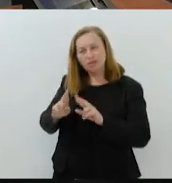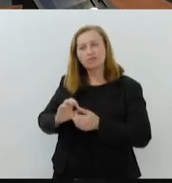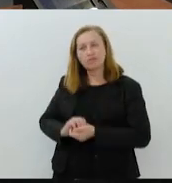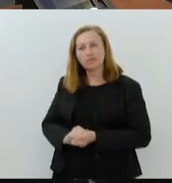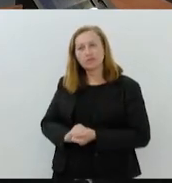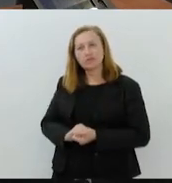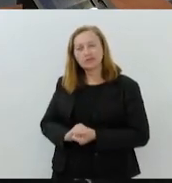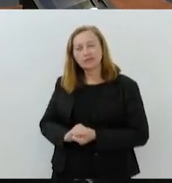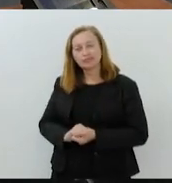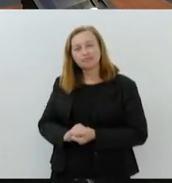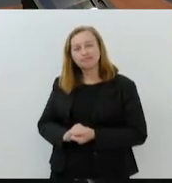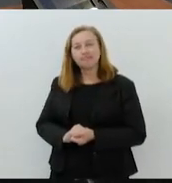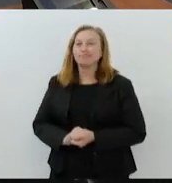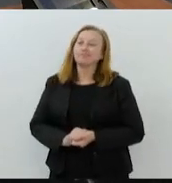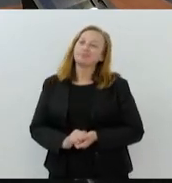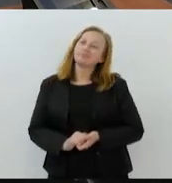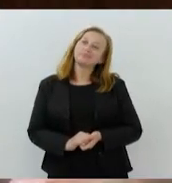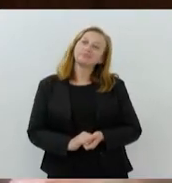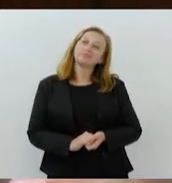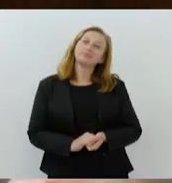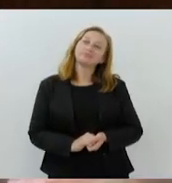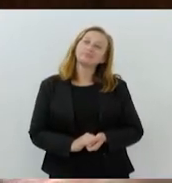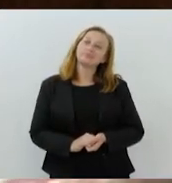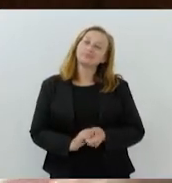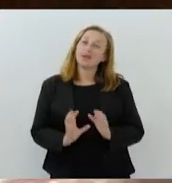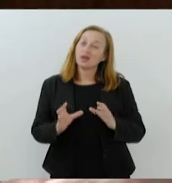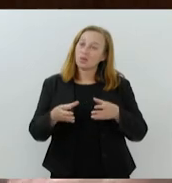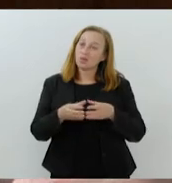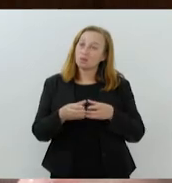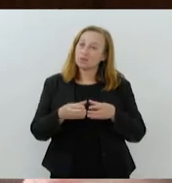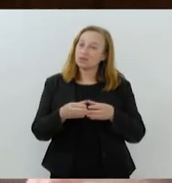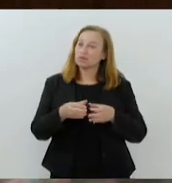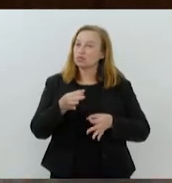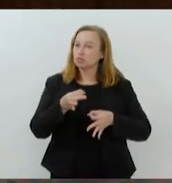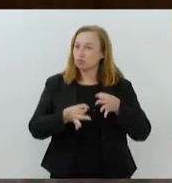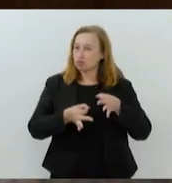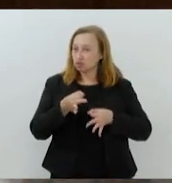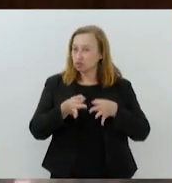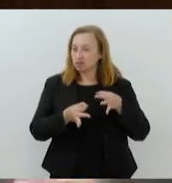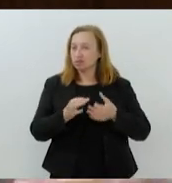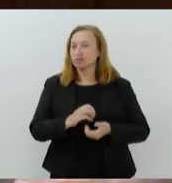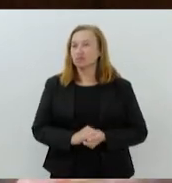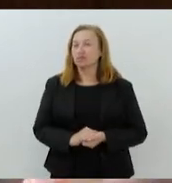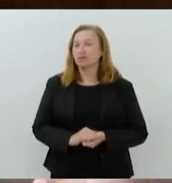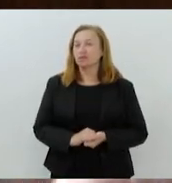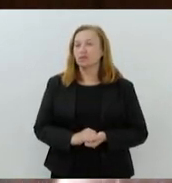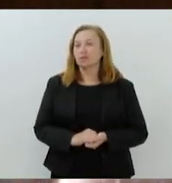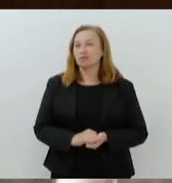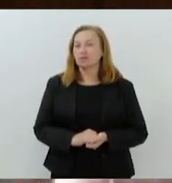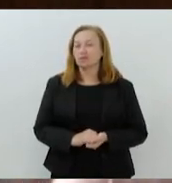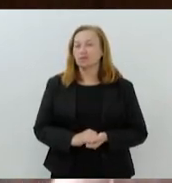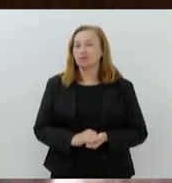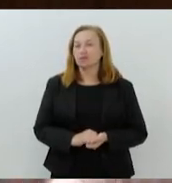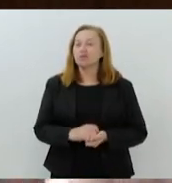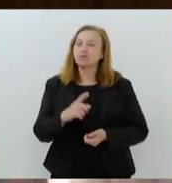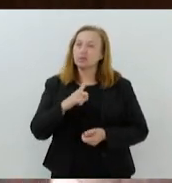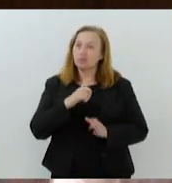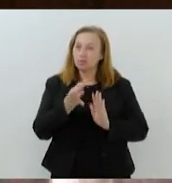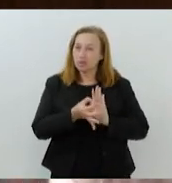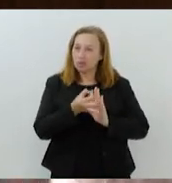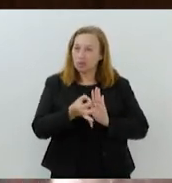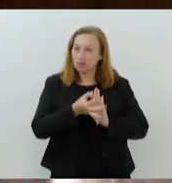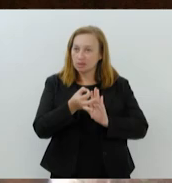com todo respeito, a Comissão de Constituição e Justiça, ela tem aqui o